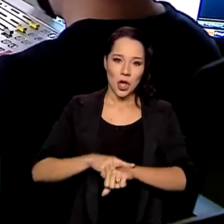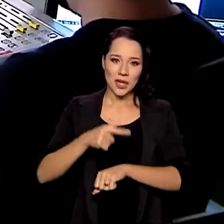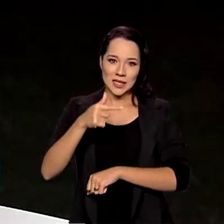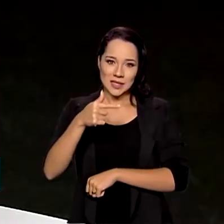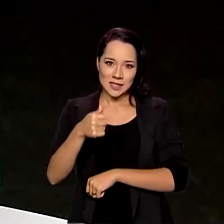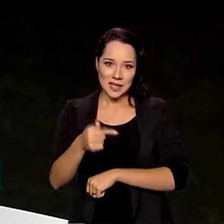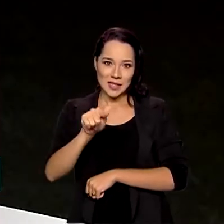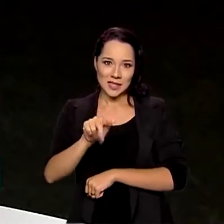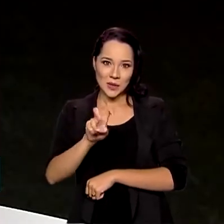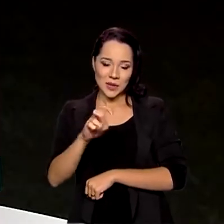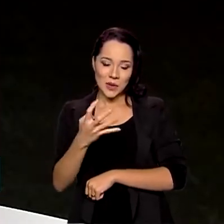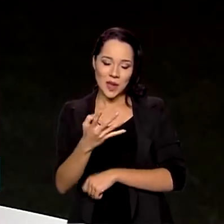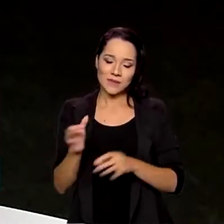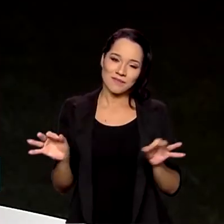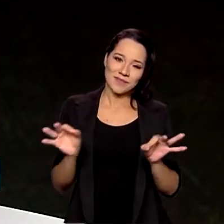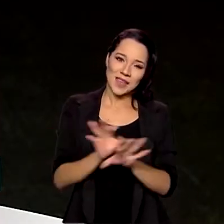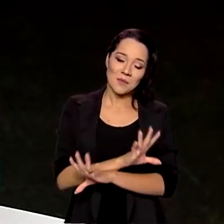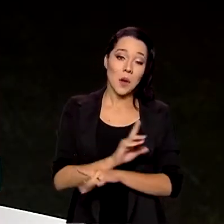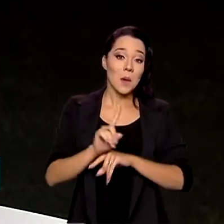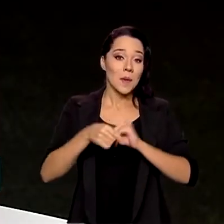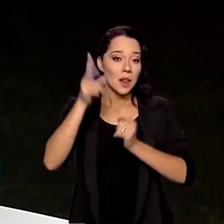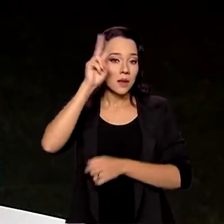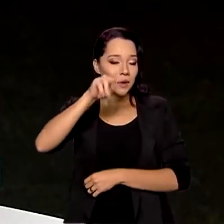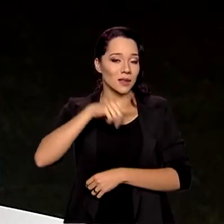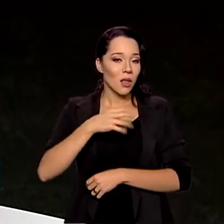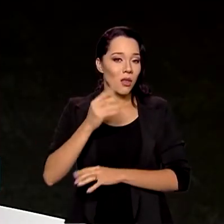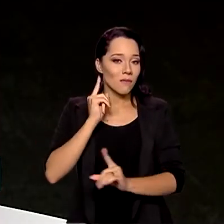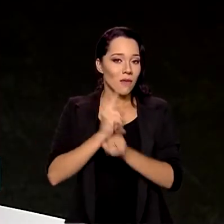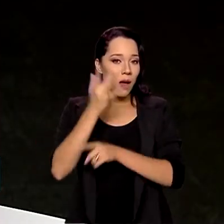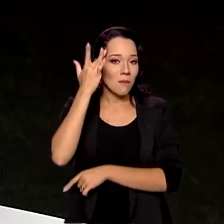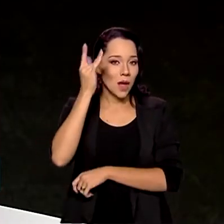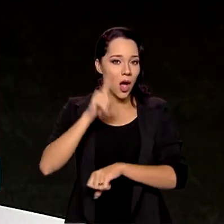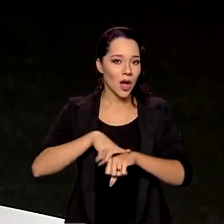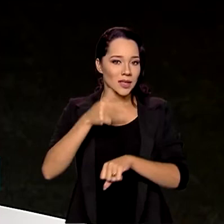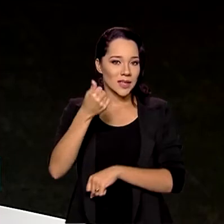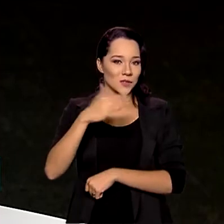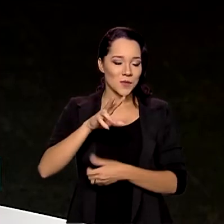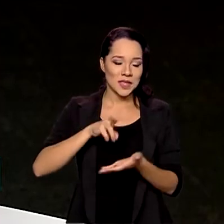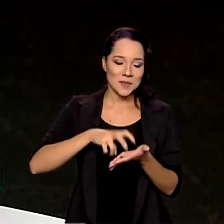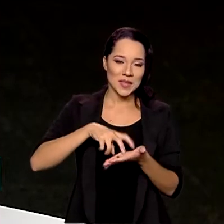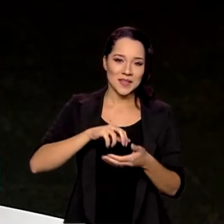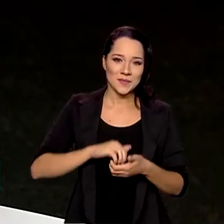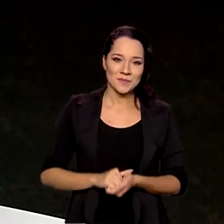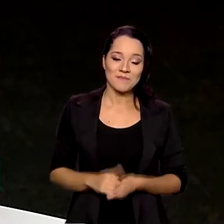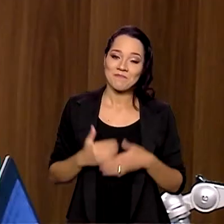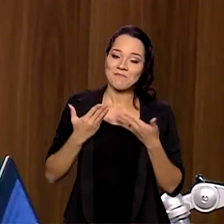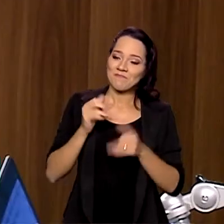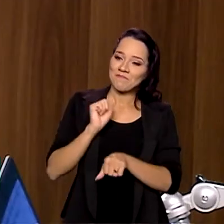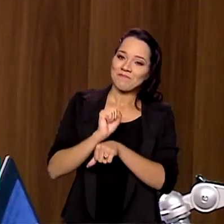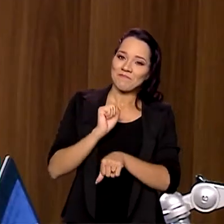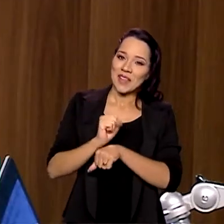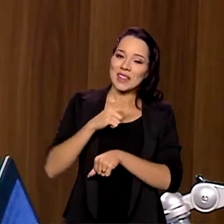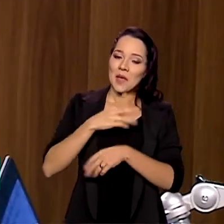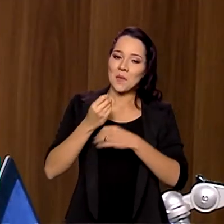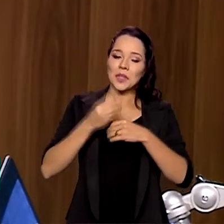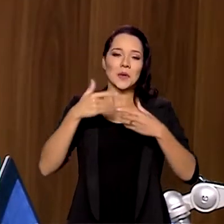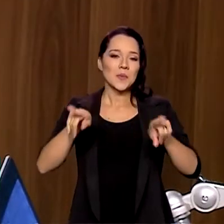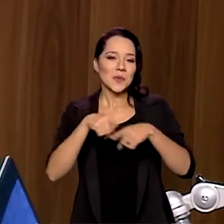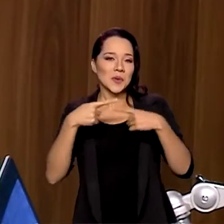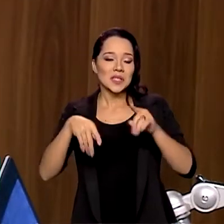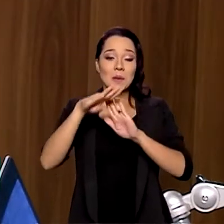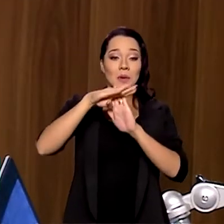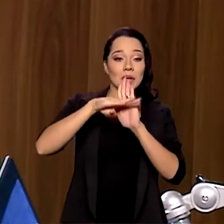7h54, chegamos ao fim desta edição do Repórter Nacional, mas lembrando que temos um novo encontro amanhã, às 7h30. Pois é, não sai daí não, ainda tem muita